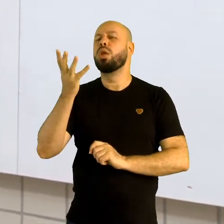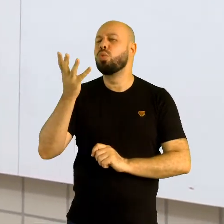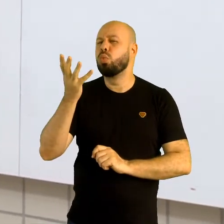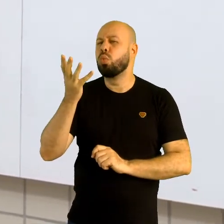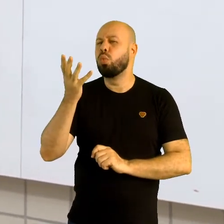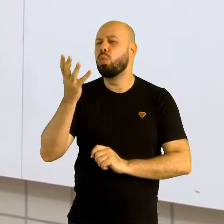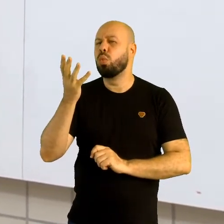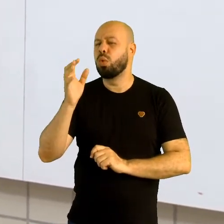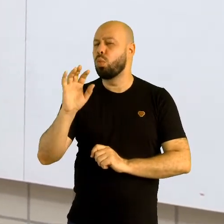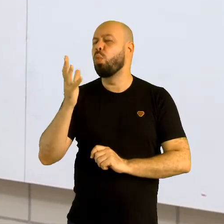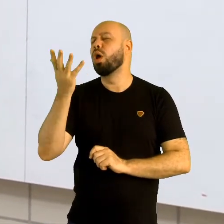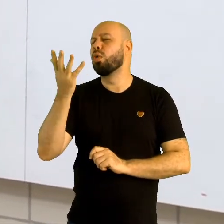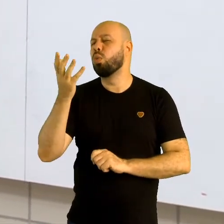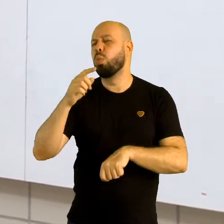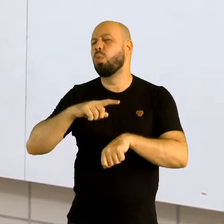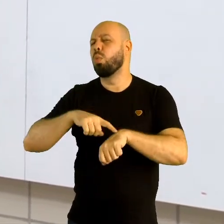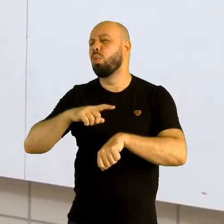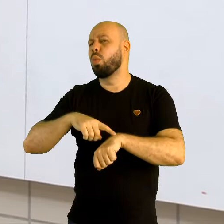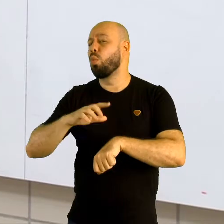quando.